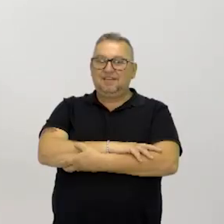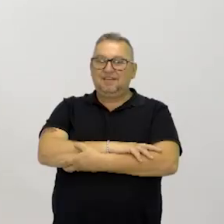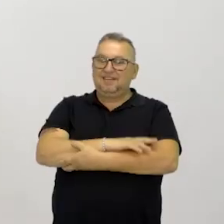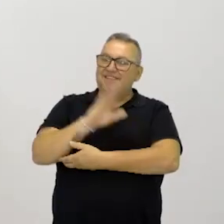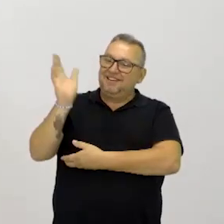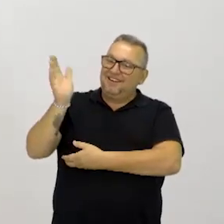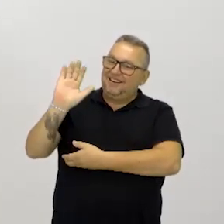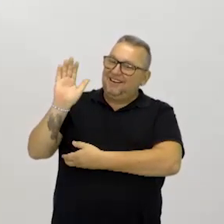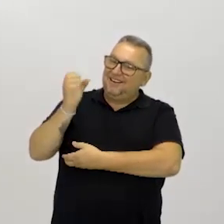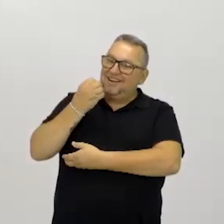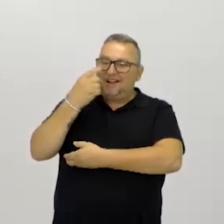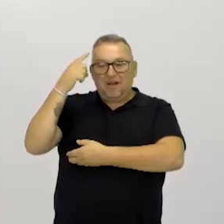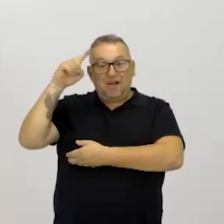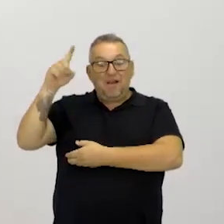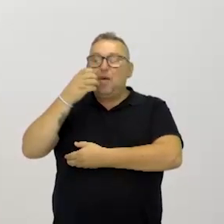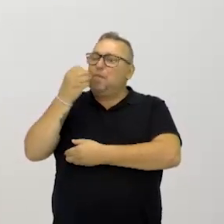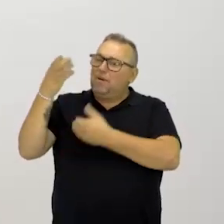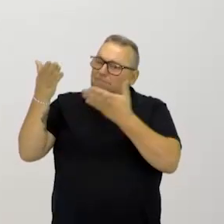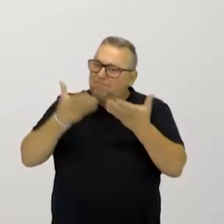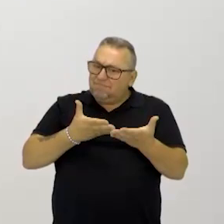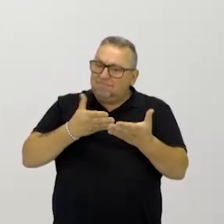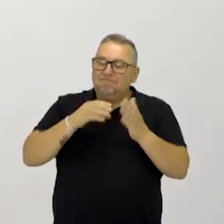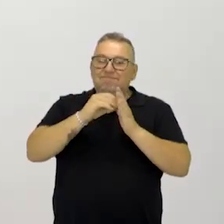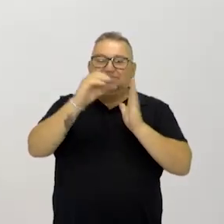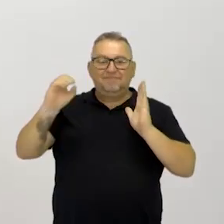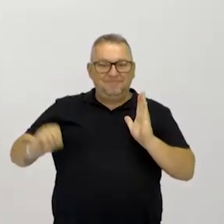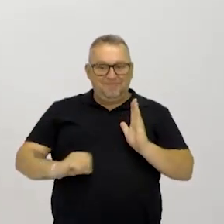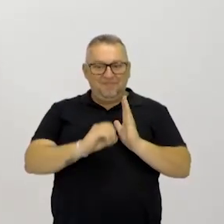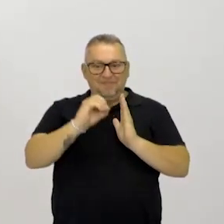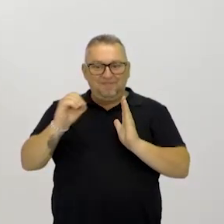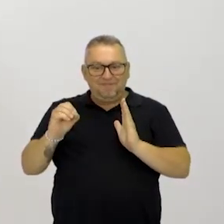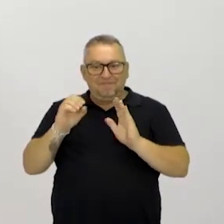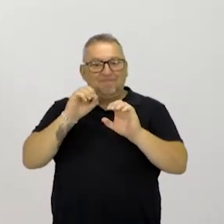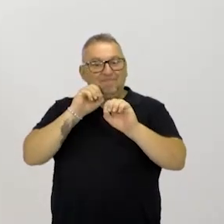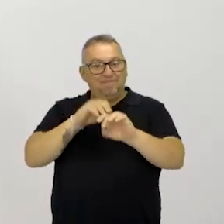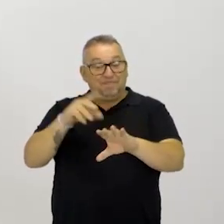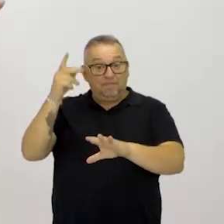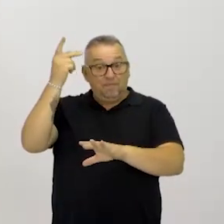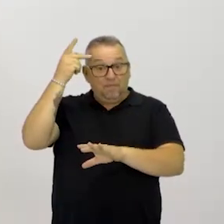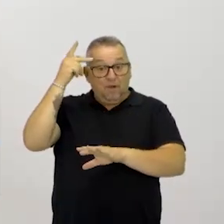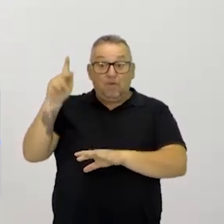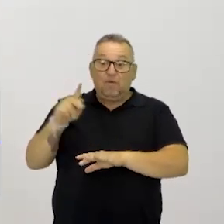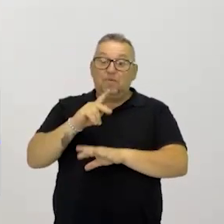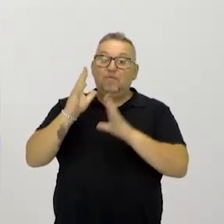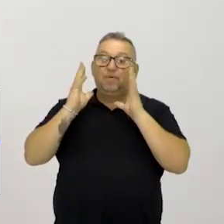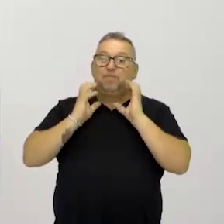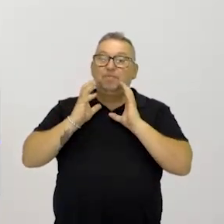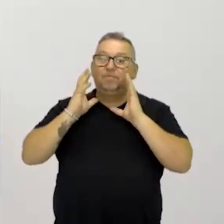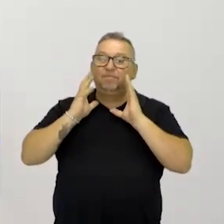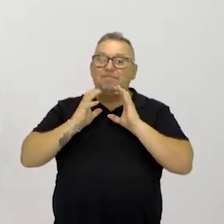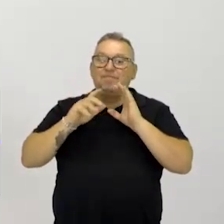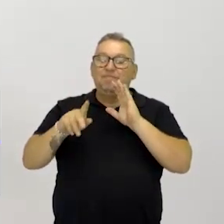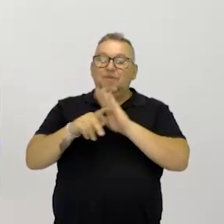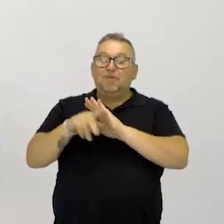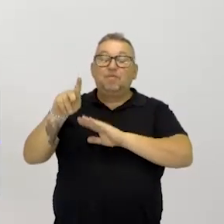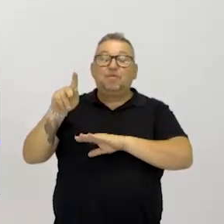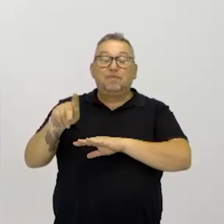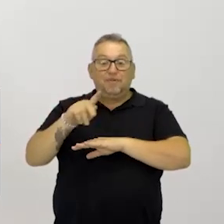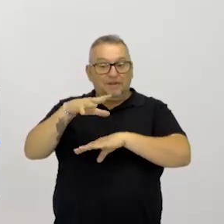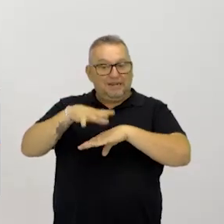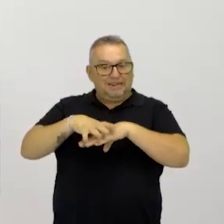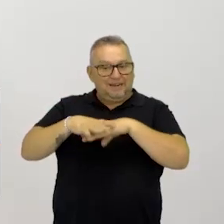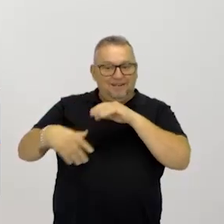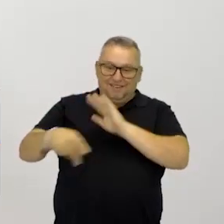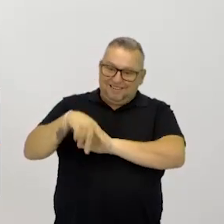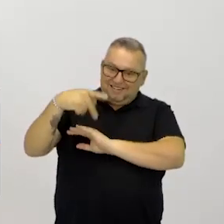Olá, bom dia, sejam muito bem-vindos ao Centro de Mídias da Educação de São Paulo. Eu sou o Tony, professor de matemática, o seu professor de